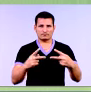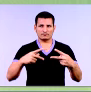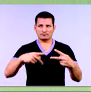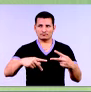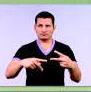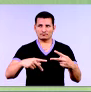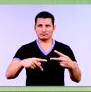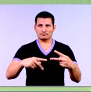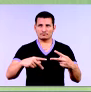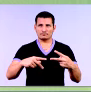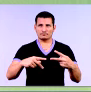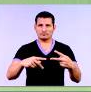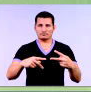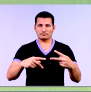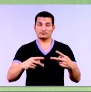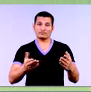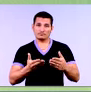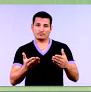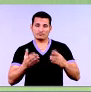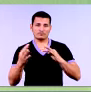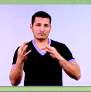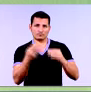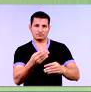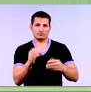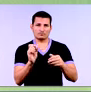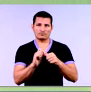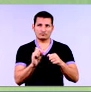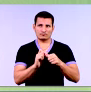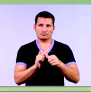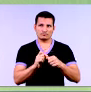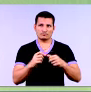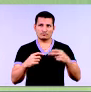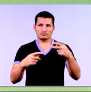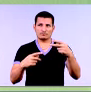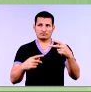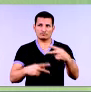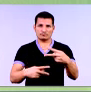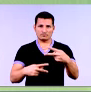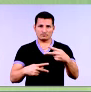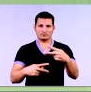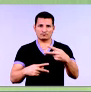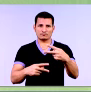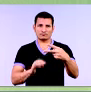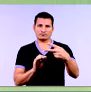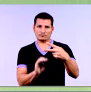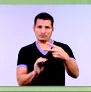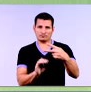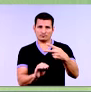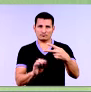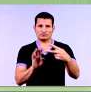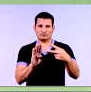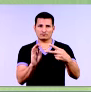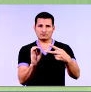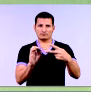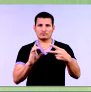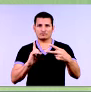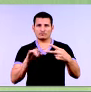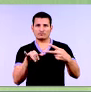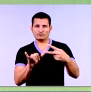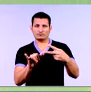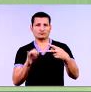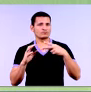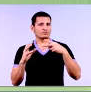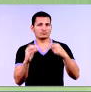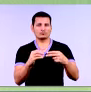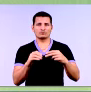Nesse momento, tudo que nós formos fazer, vamos colocar dentro do escopo do body. Todo o